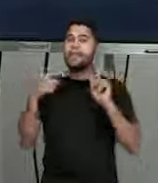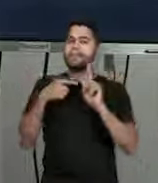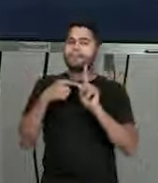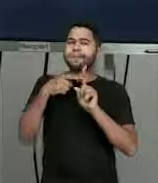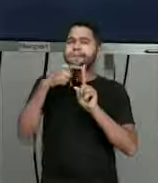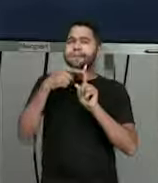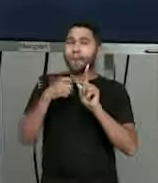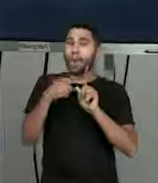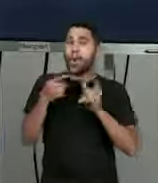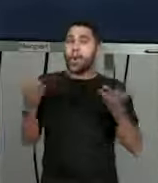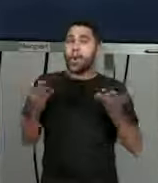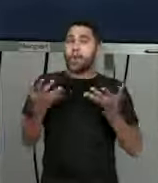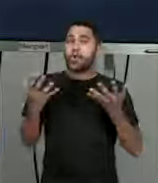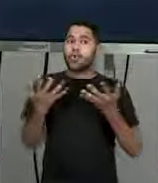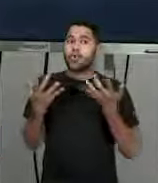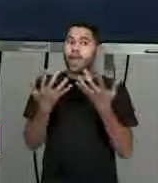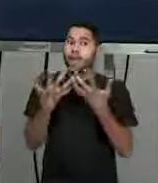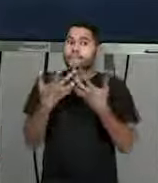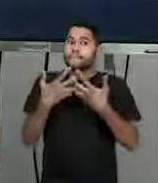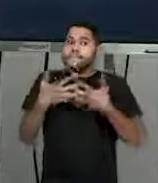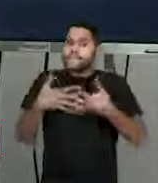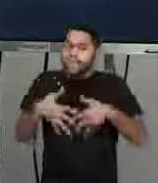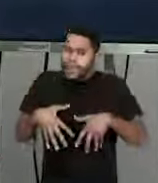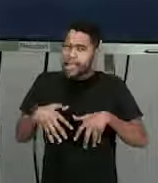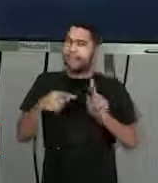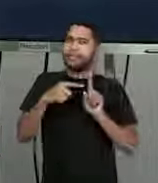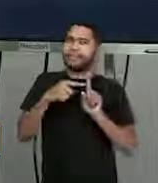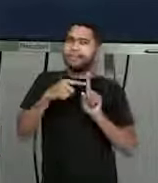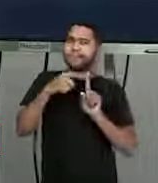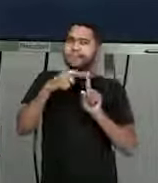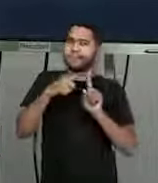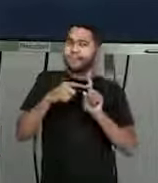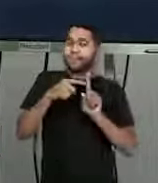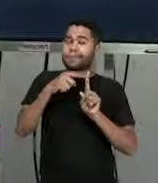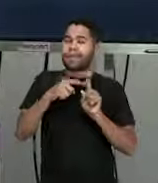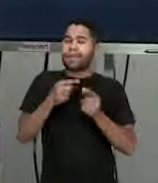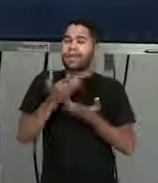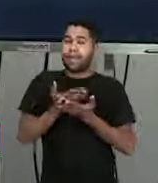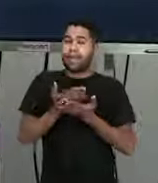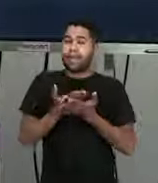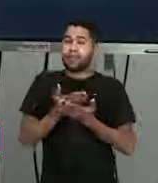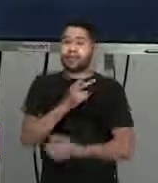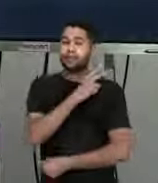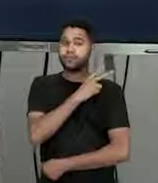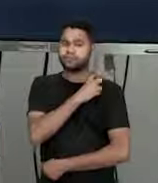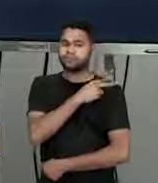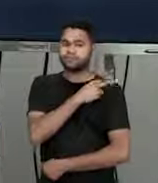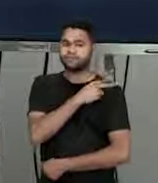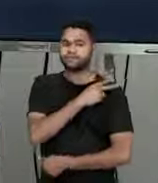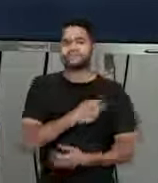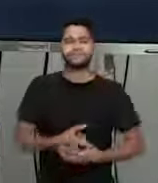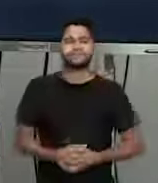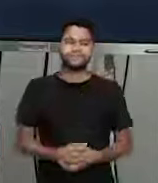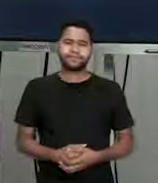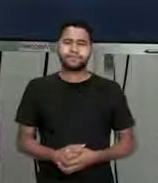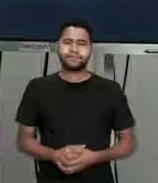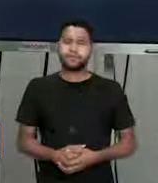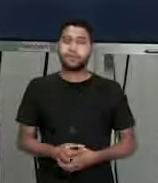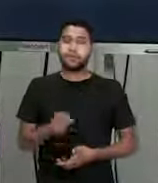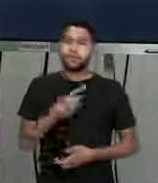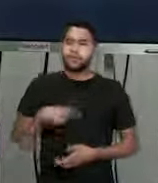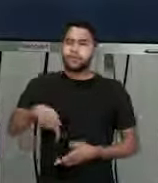como tema máquinas térmicas. É uma aula para o segundo ano do ensino médio.